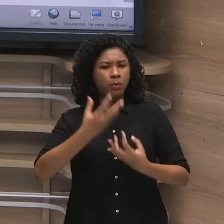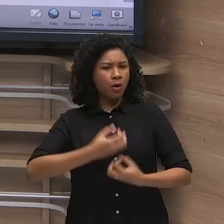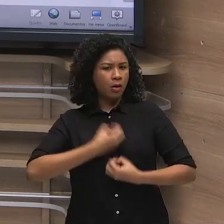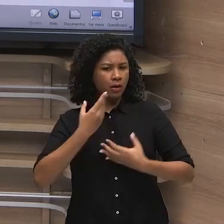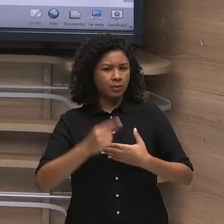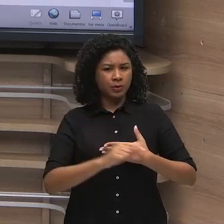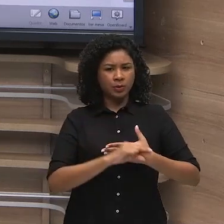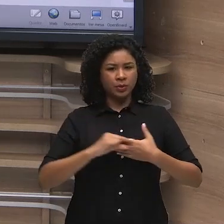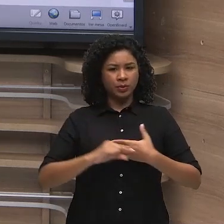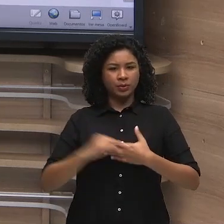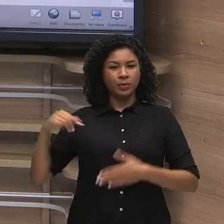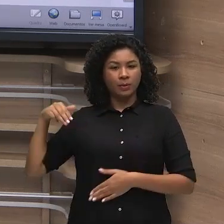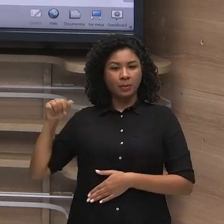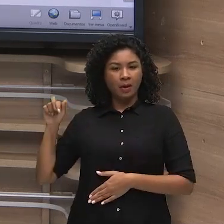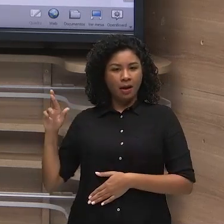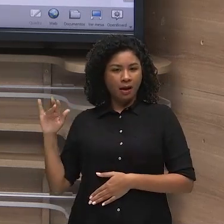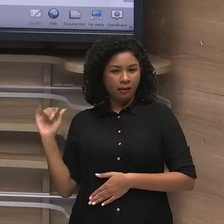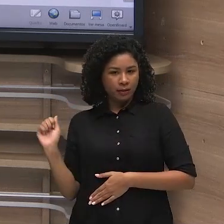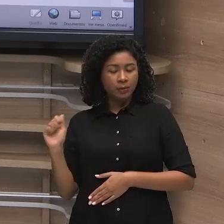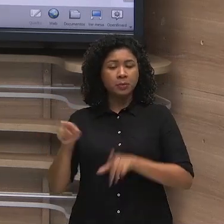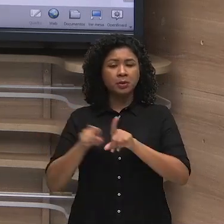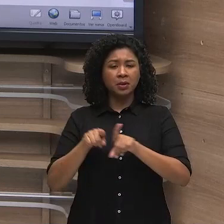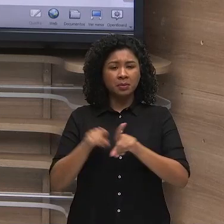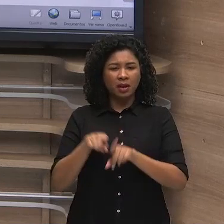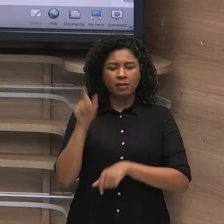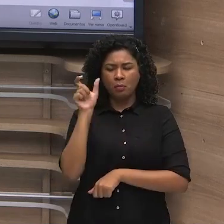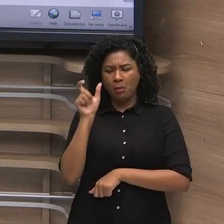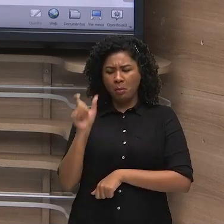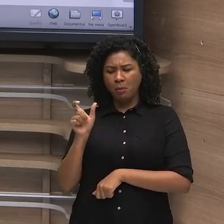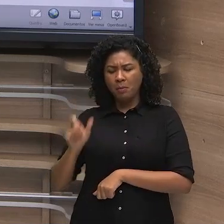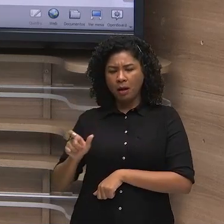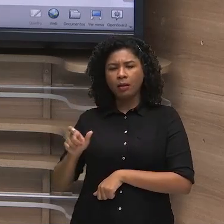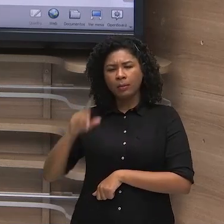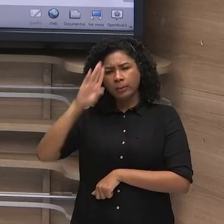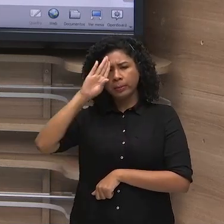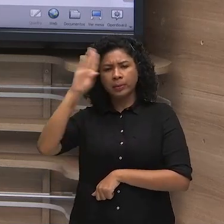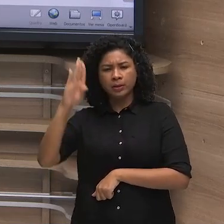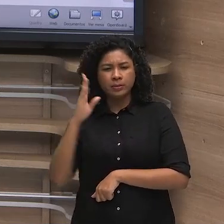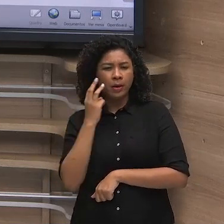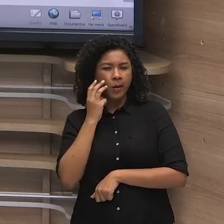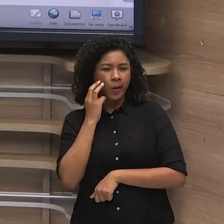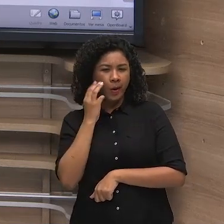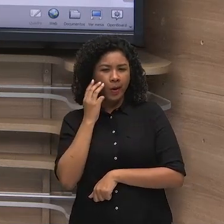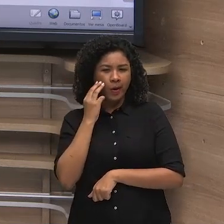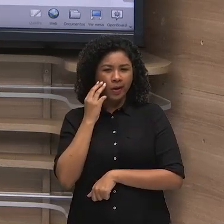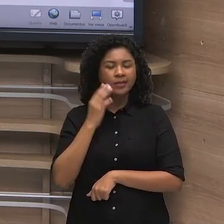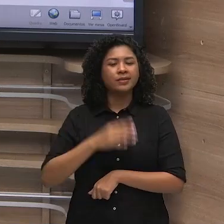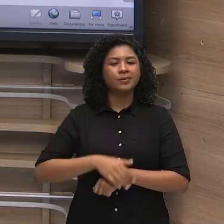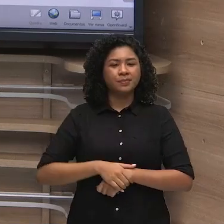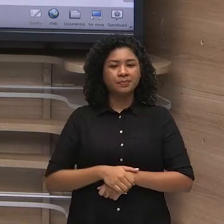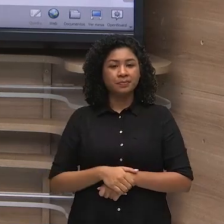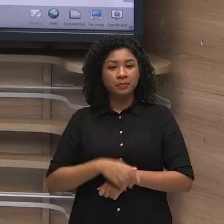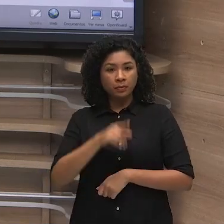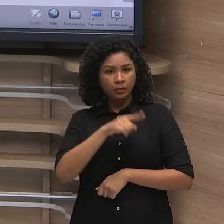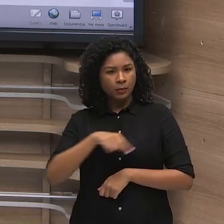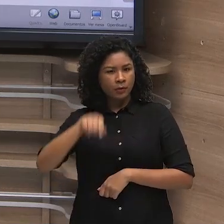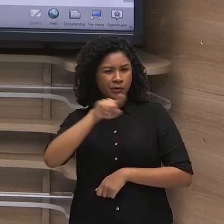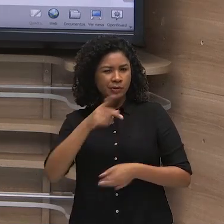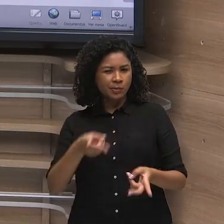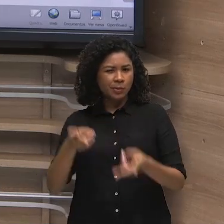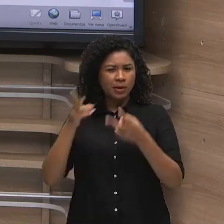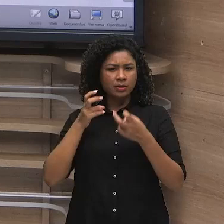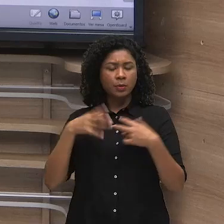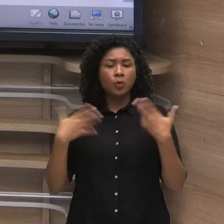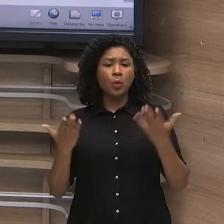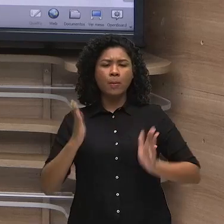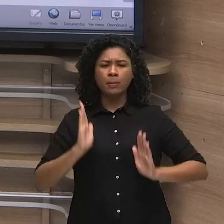alguns verbos em destaque para que vocês pudessem então comentar para nós e responder qual é o tempo desses verbos em destaque. Então